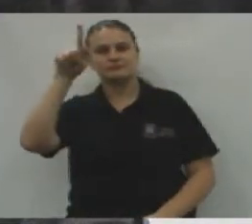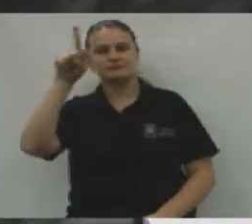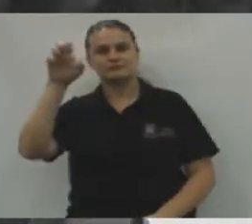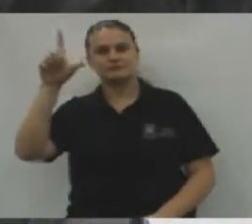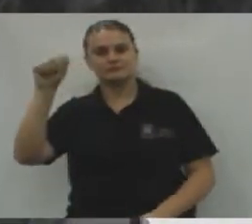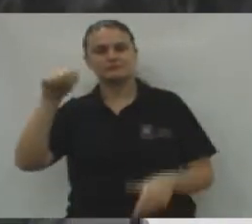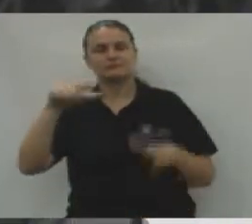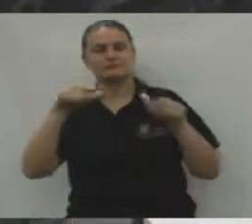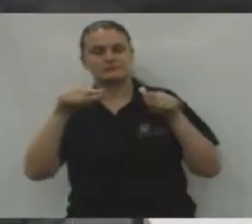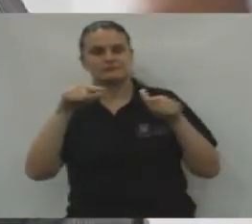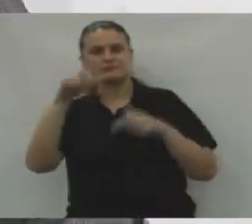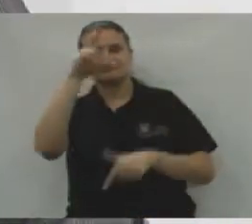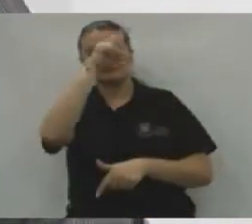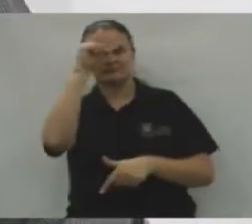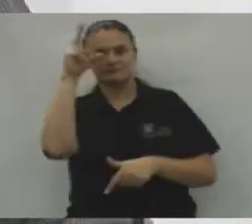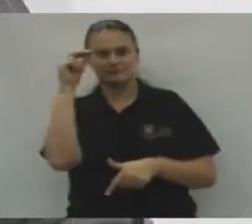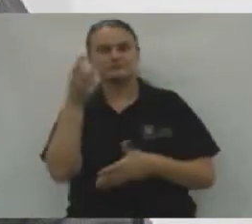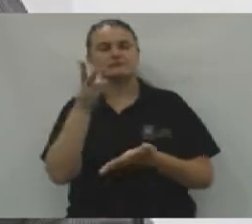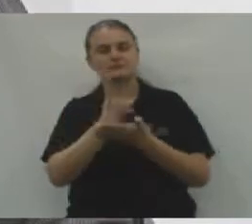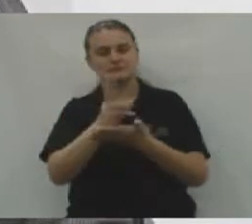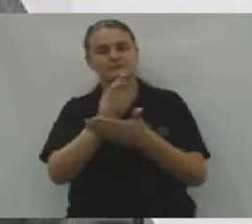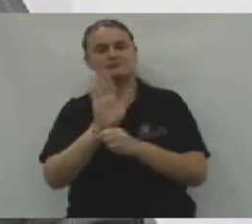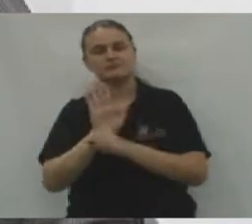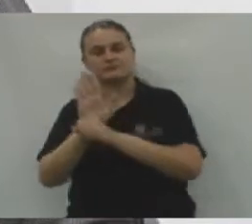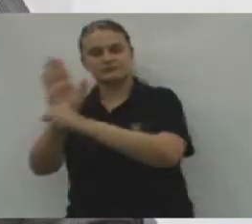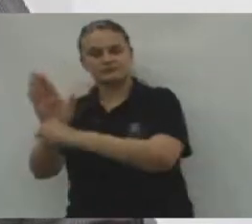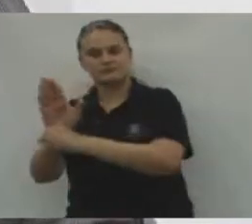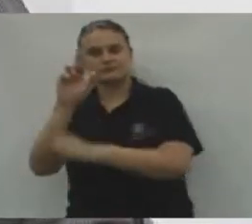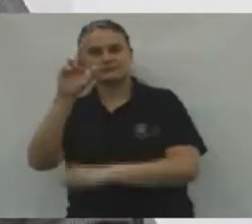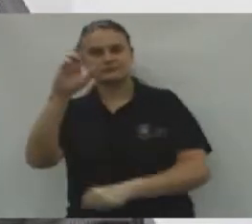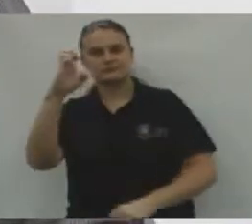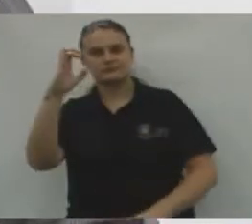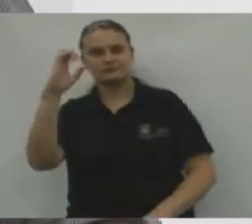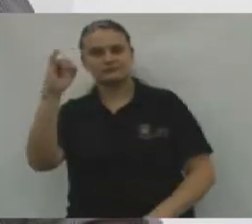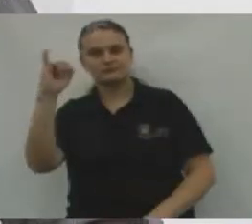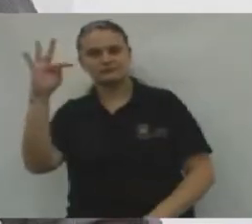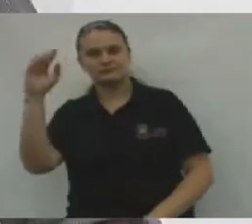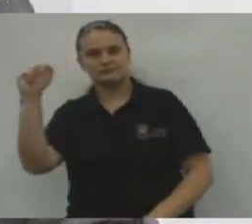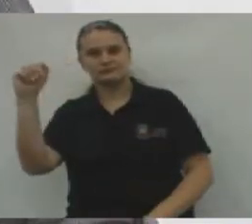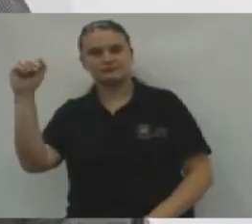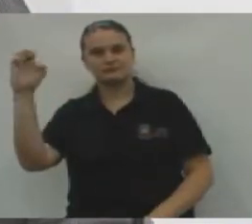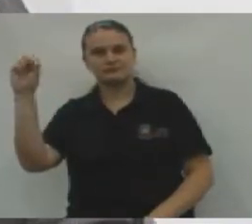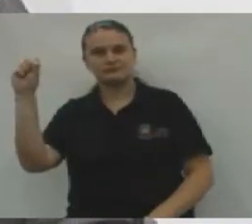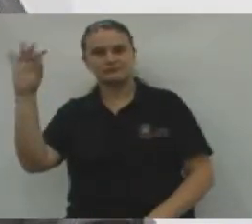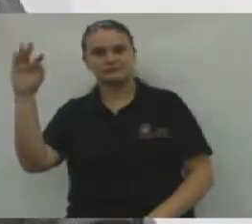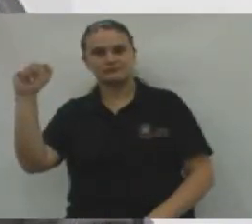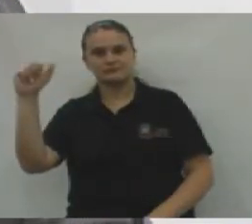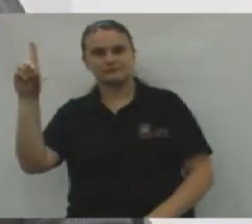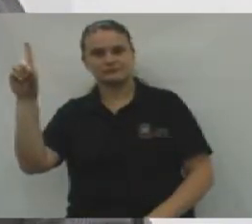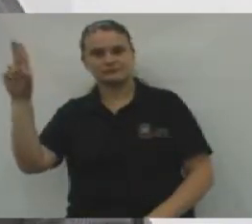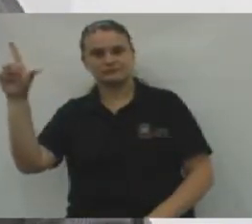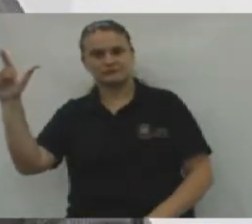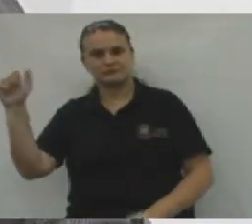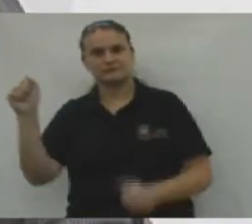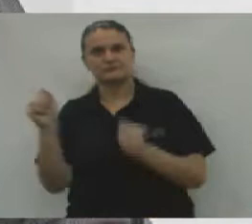está trabalhando, cedida para a Receita Estadual. E que ela e o Eustáquio têm